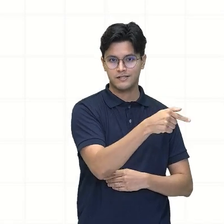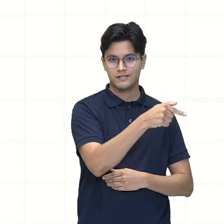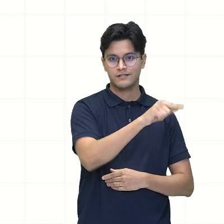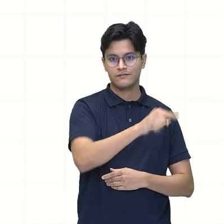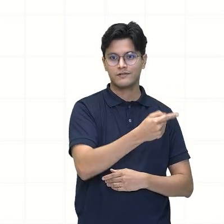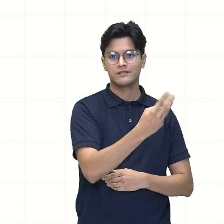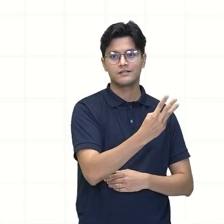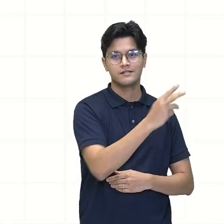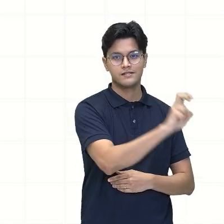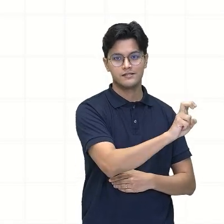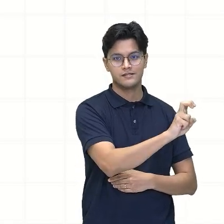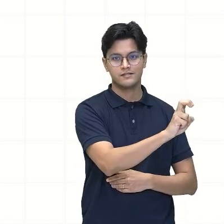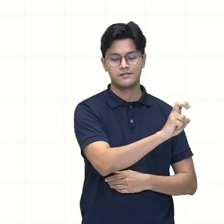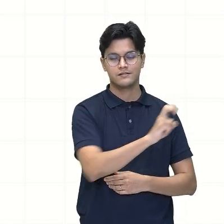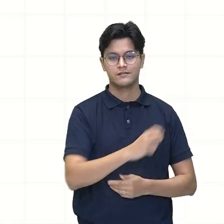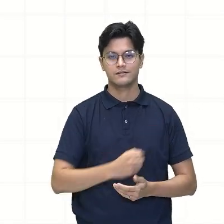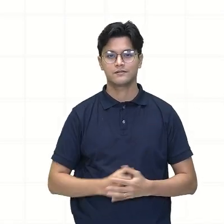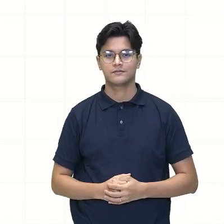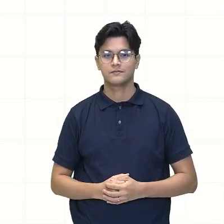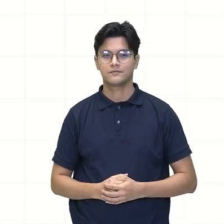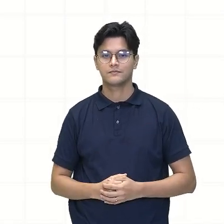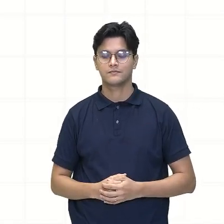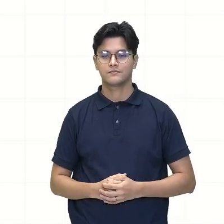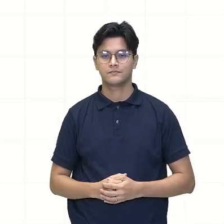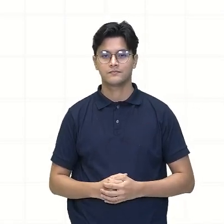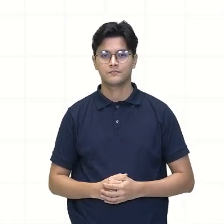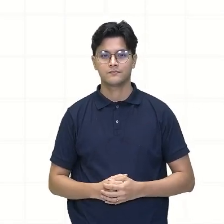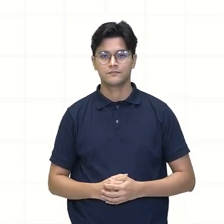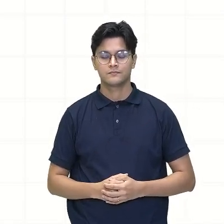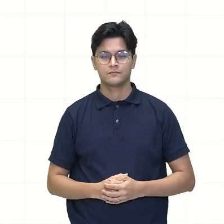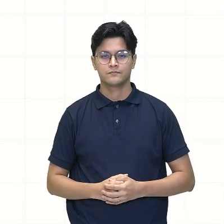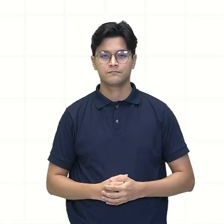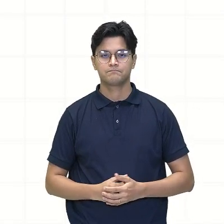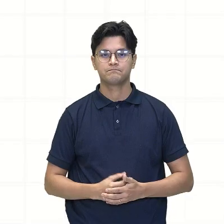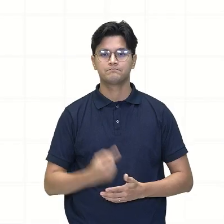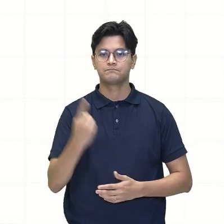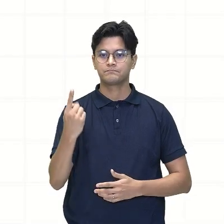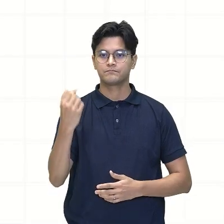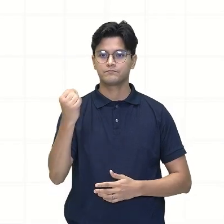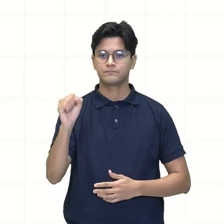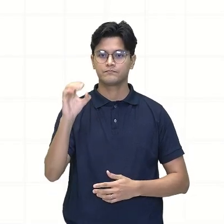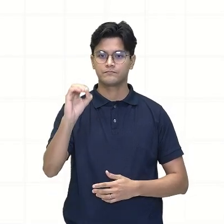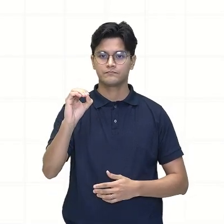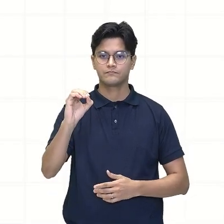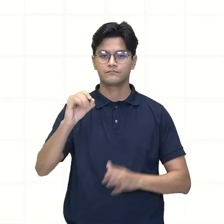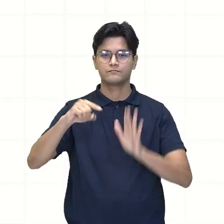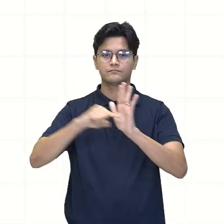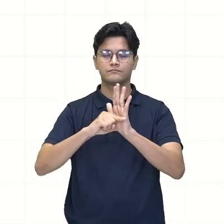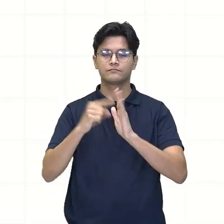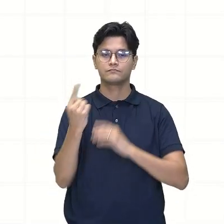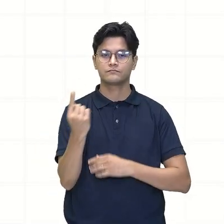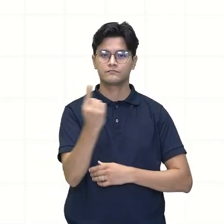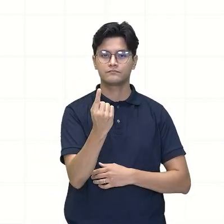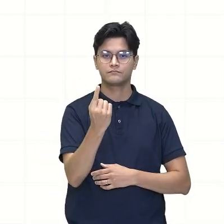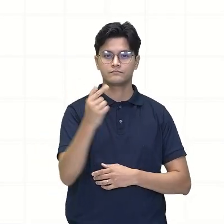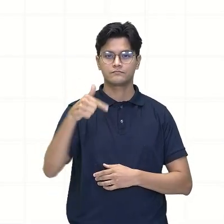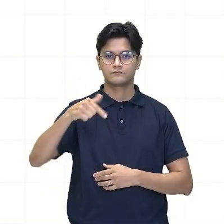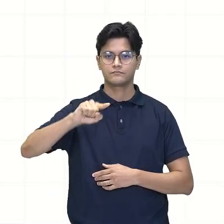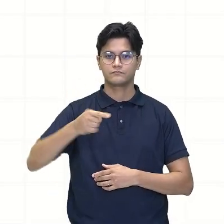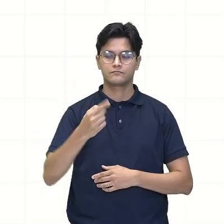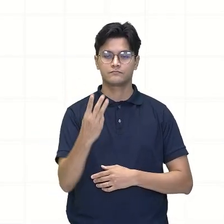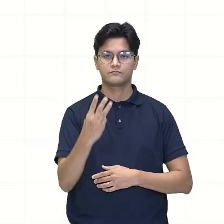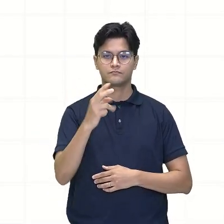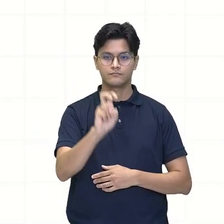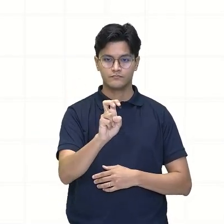no segundo membro, e a gente só resolve 180 menos 117,35 para chegar na